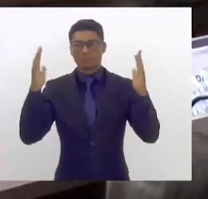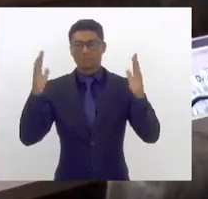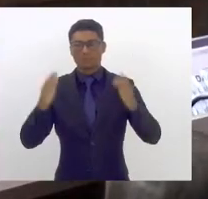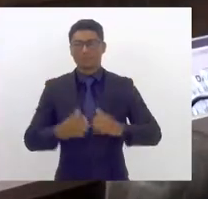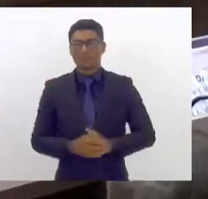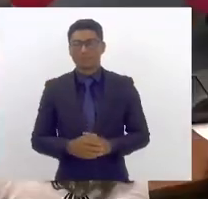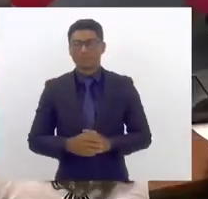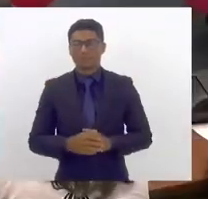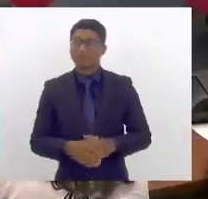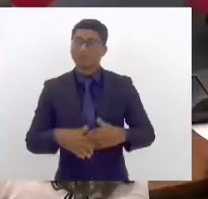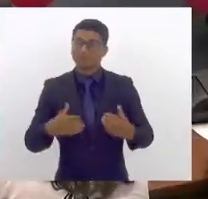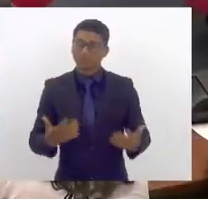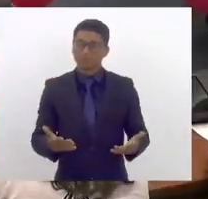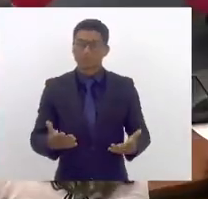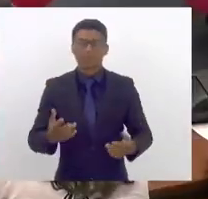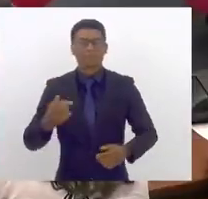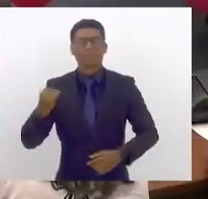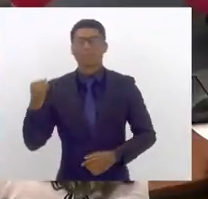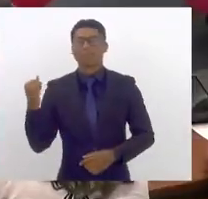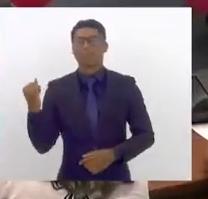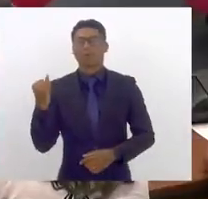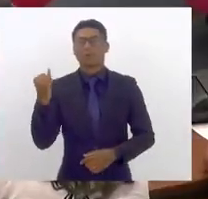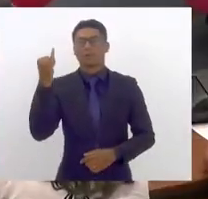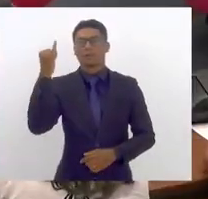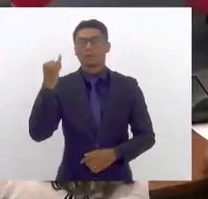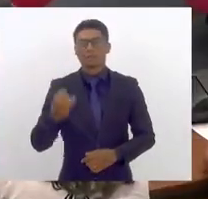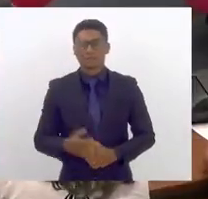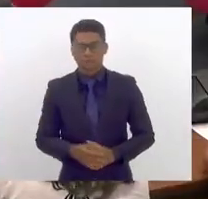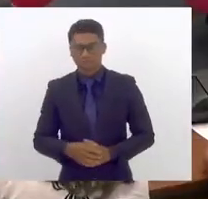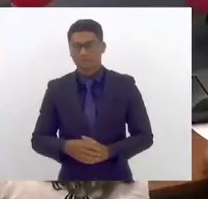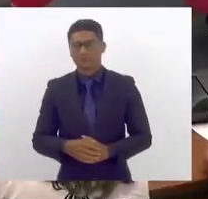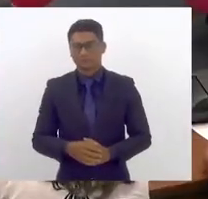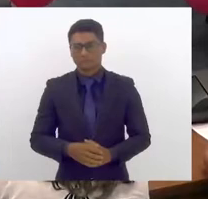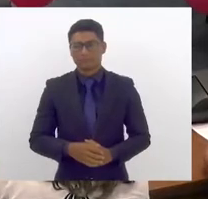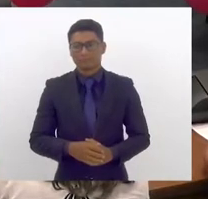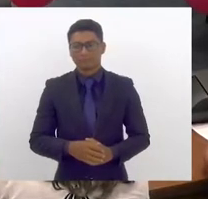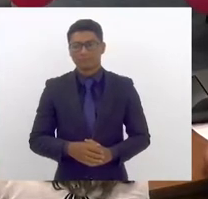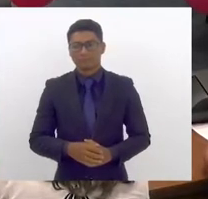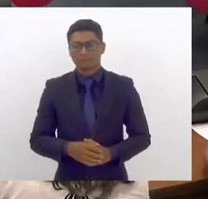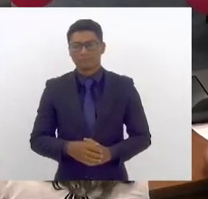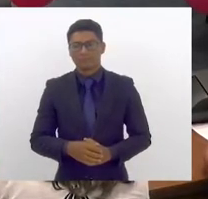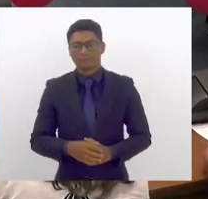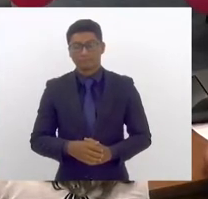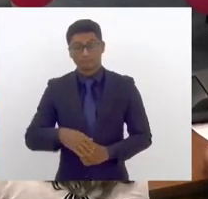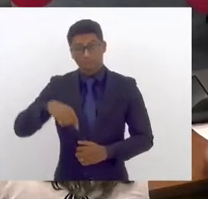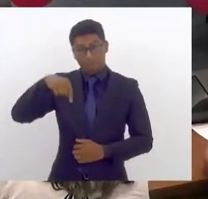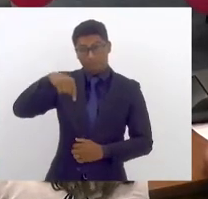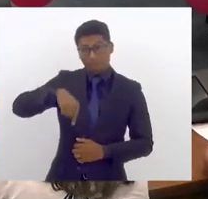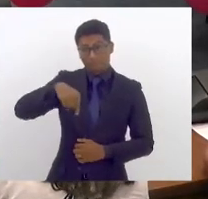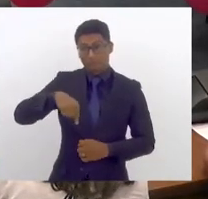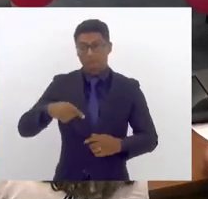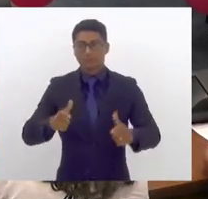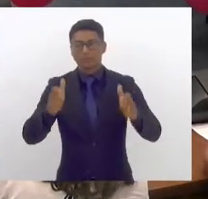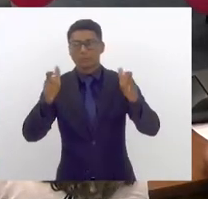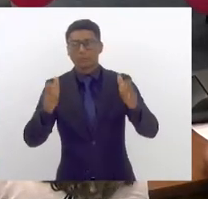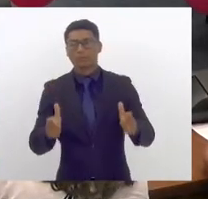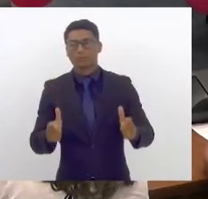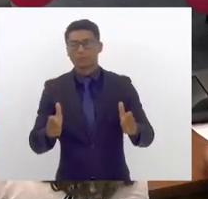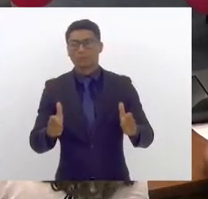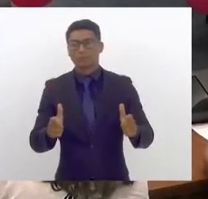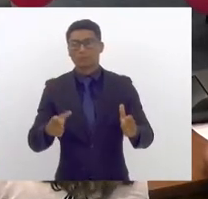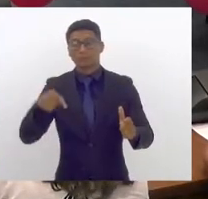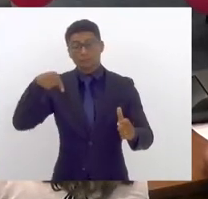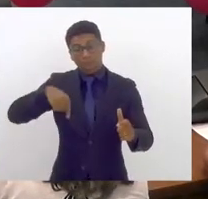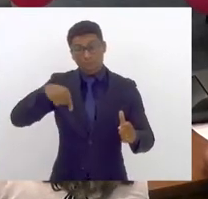então é sempre importante a gente utilizar esse espaço essa